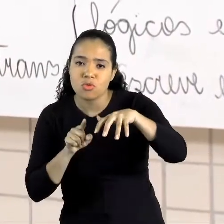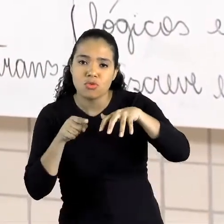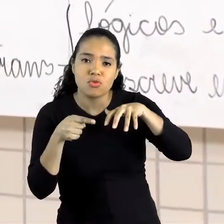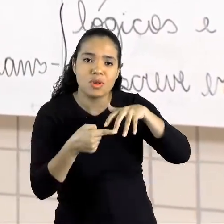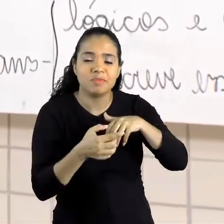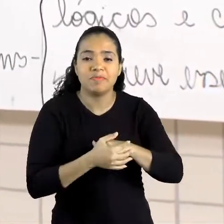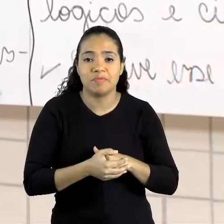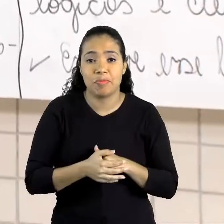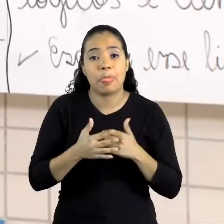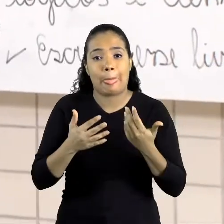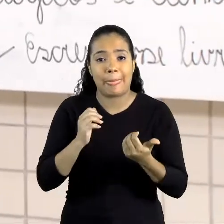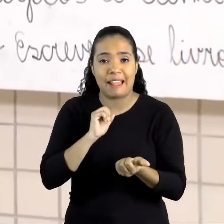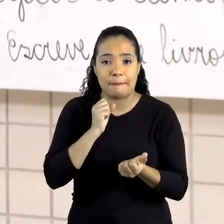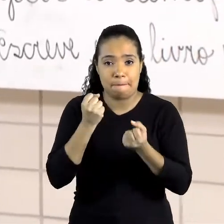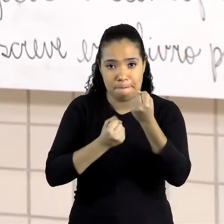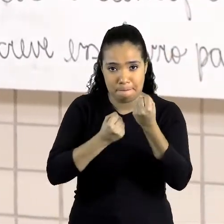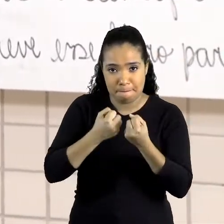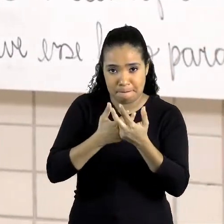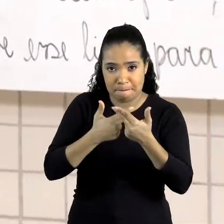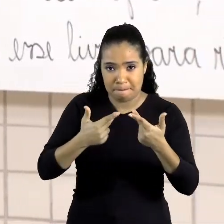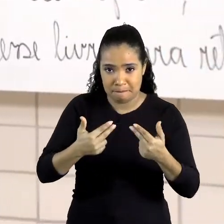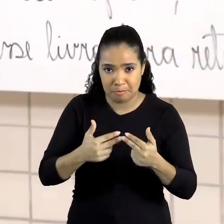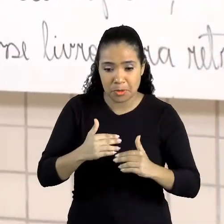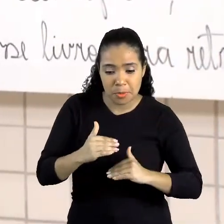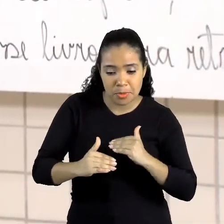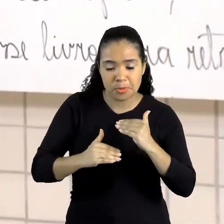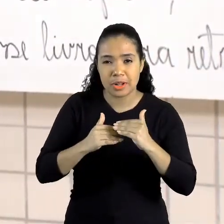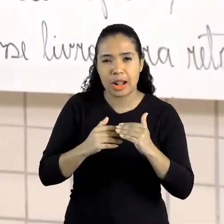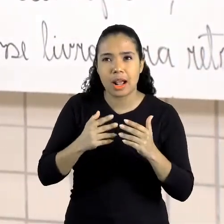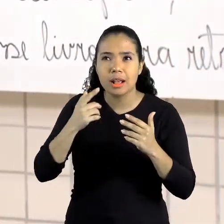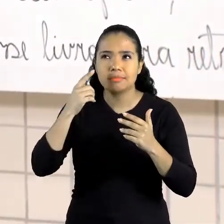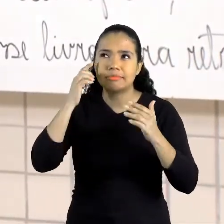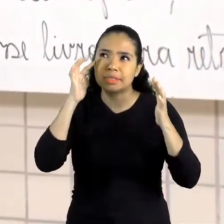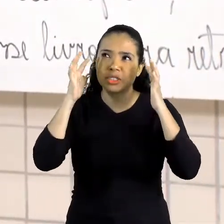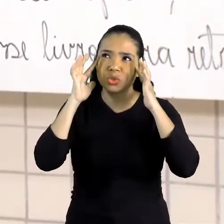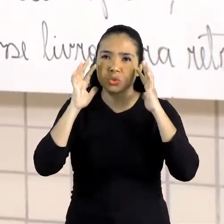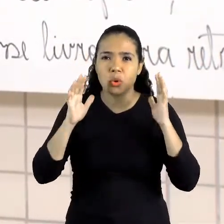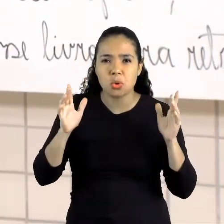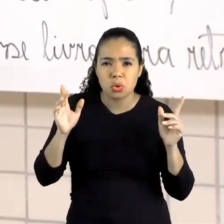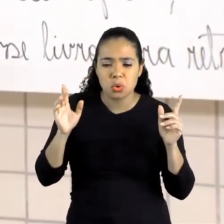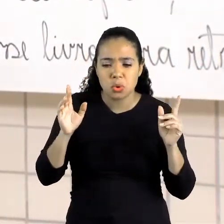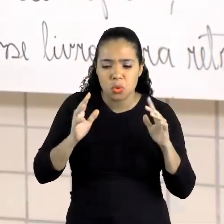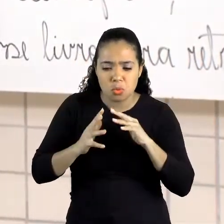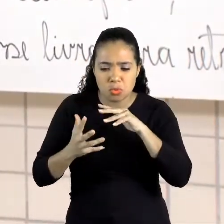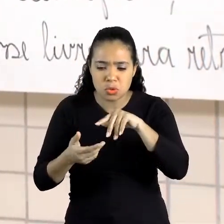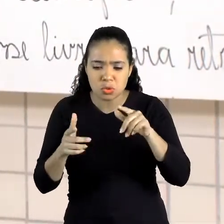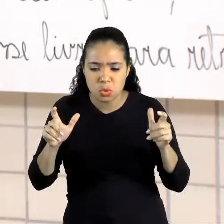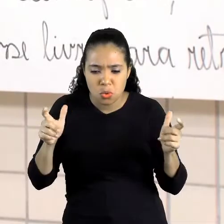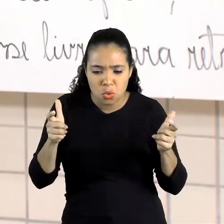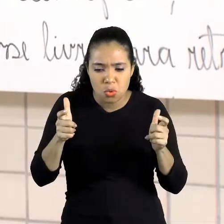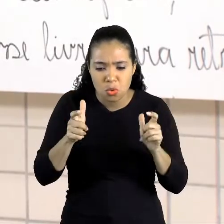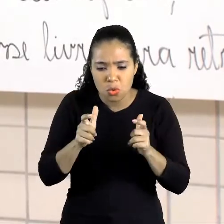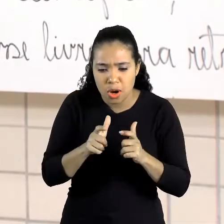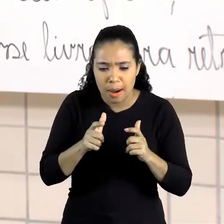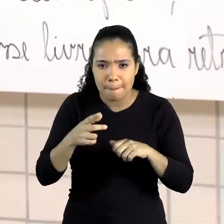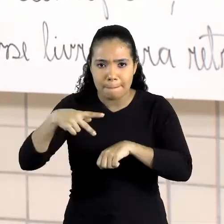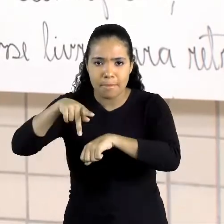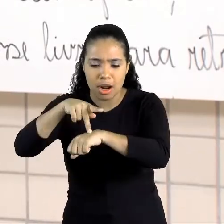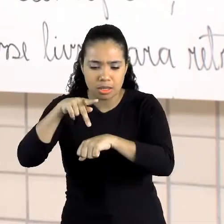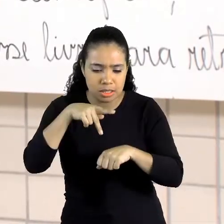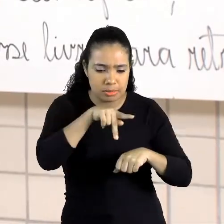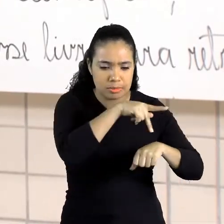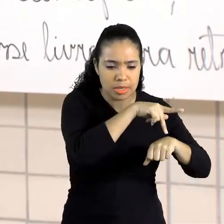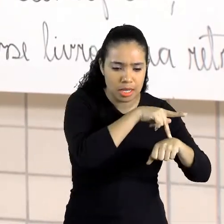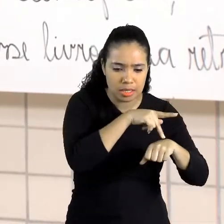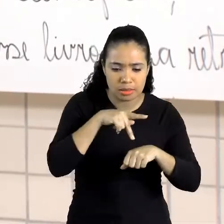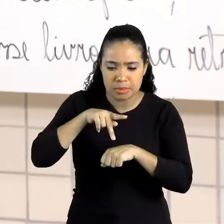as pessoas tiveram a sensação de que o mundo estava menor, de que a distância entre os países, entre cidades que